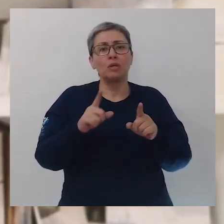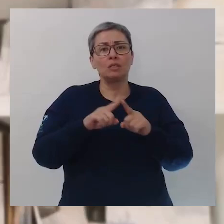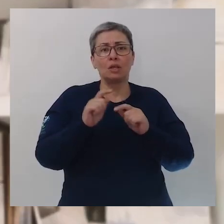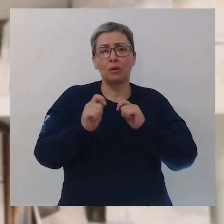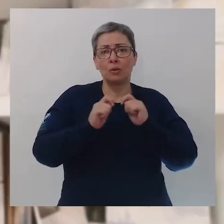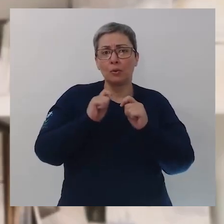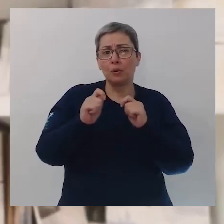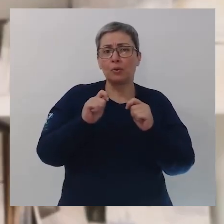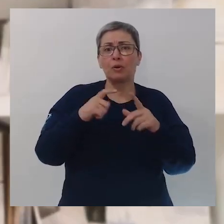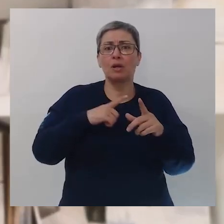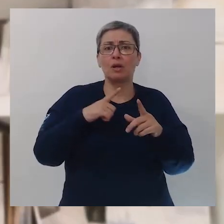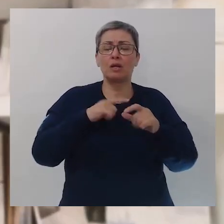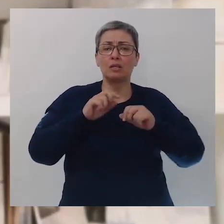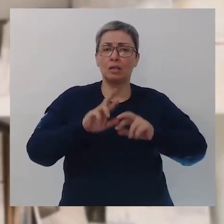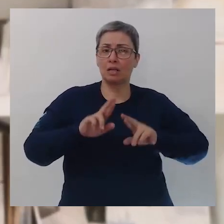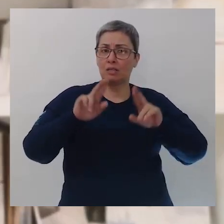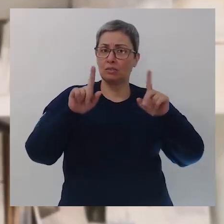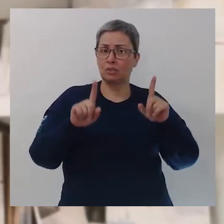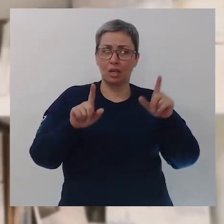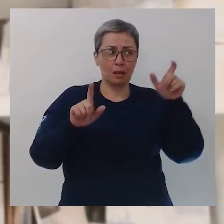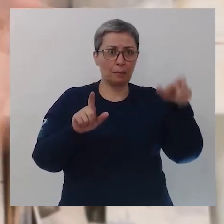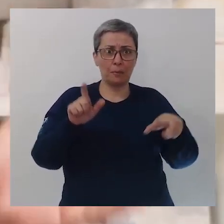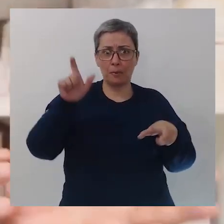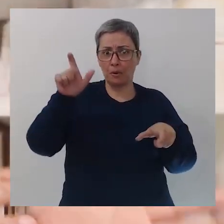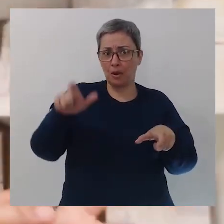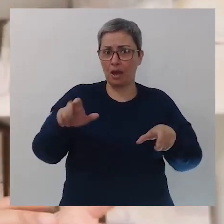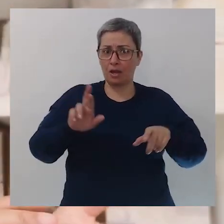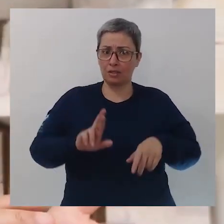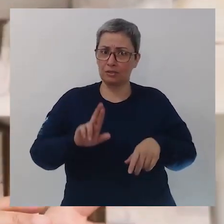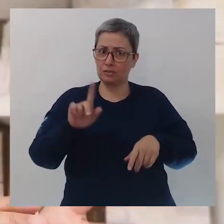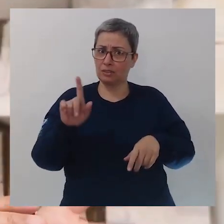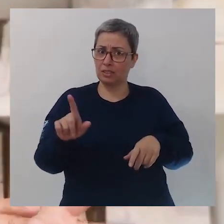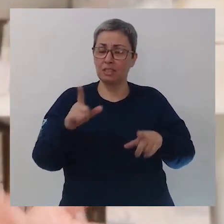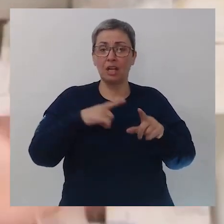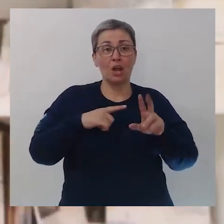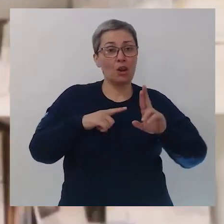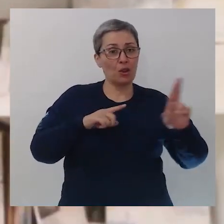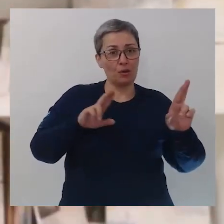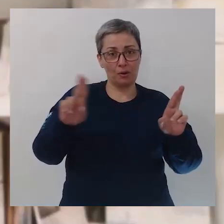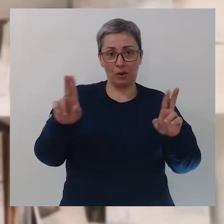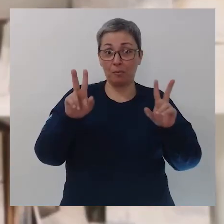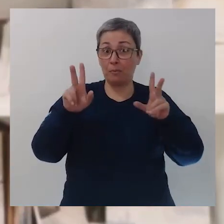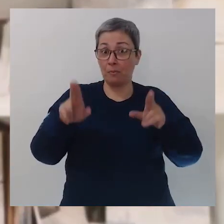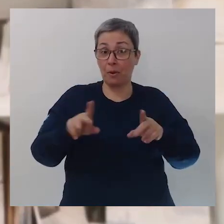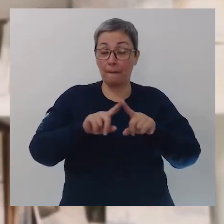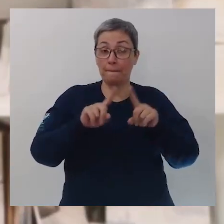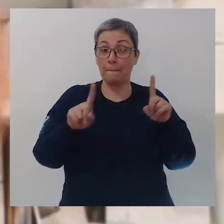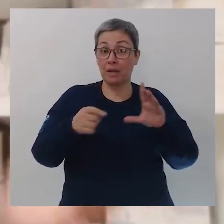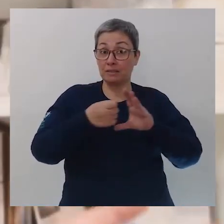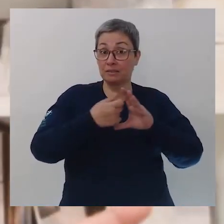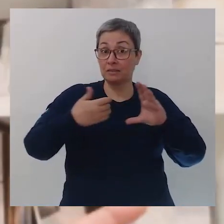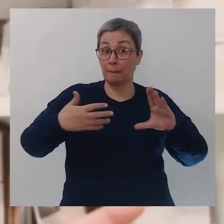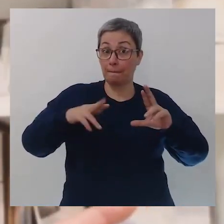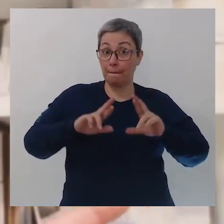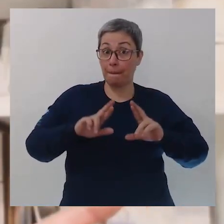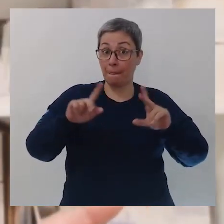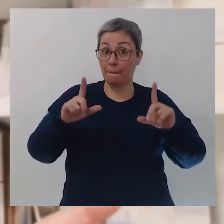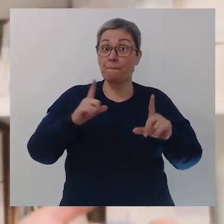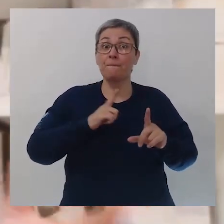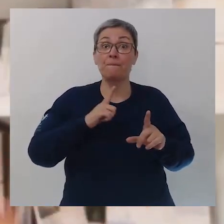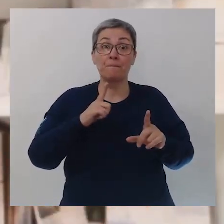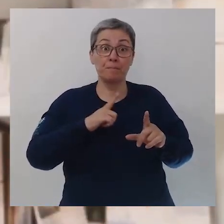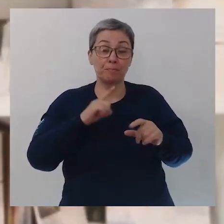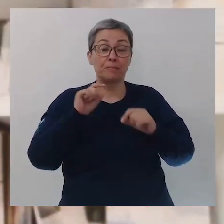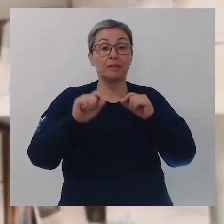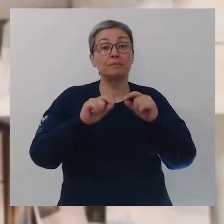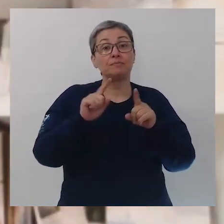aí nessa entrevista a diferença entre eles, as pessoas, né? Tem os nomes iguais, mas tem características